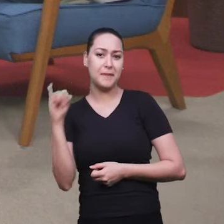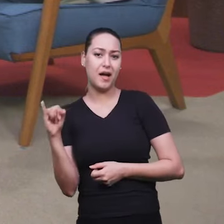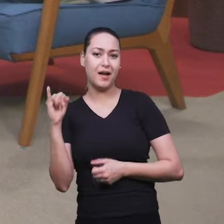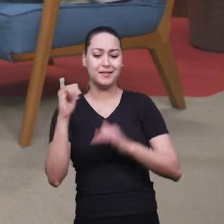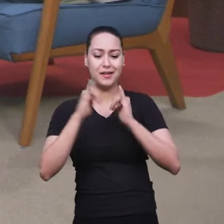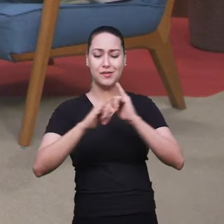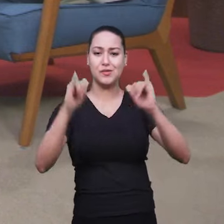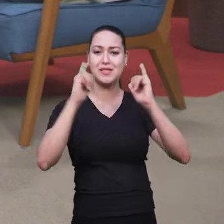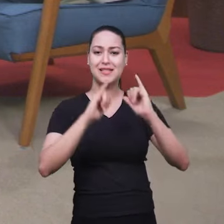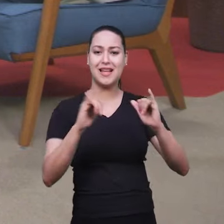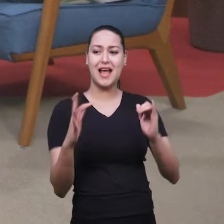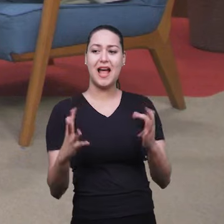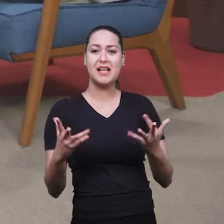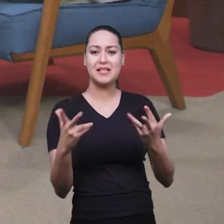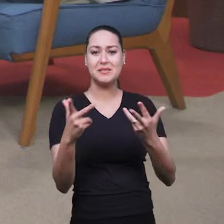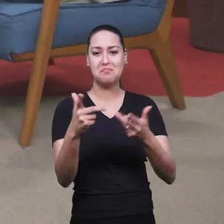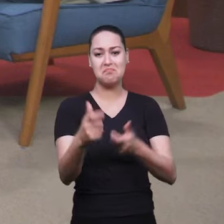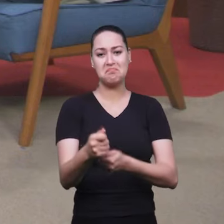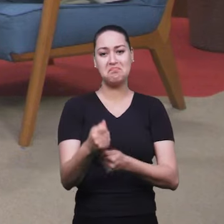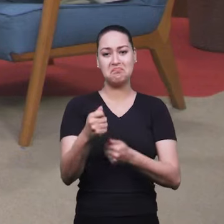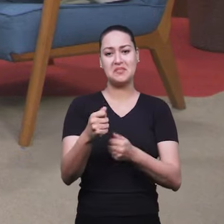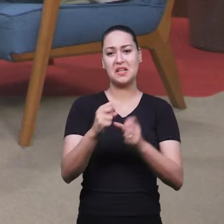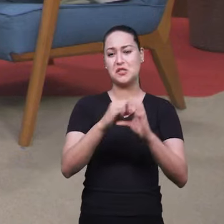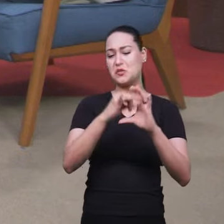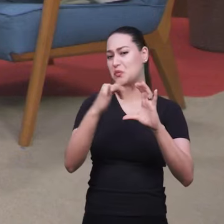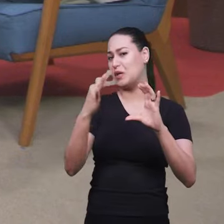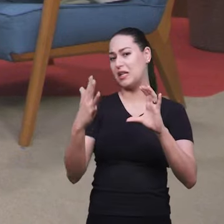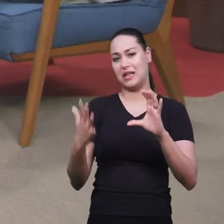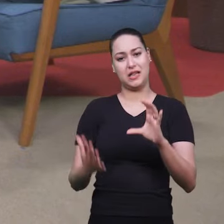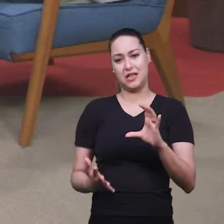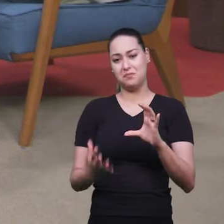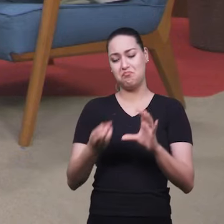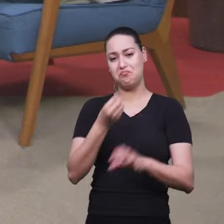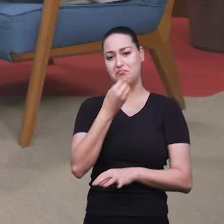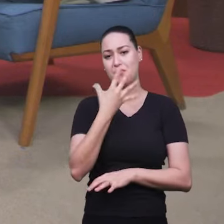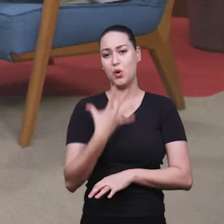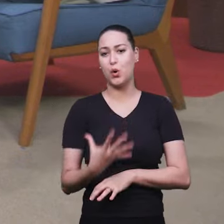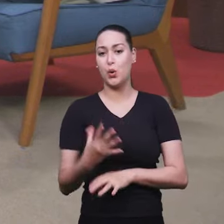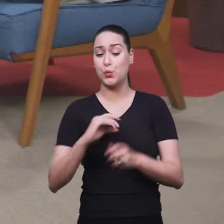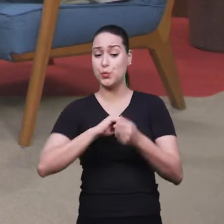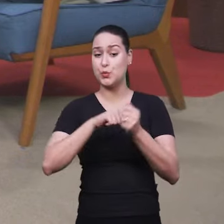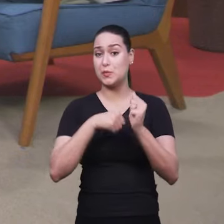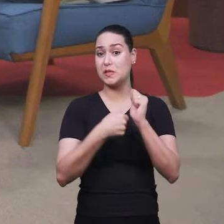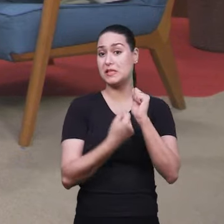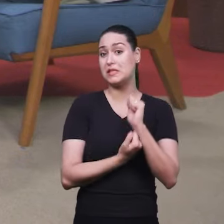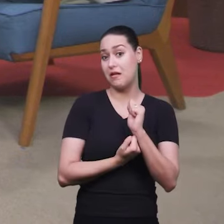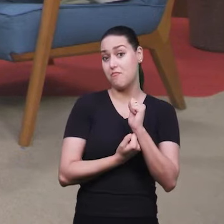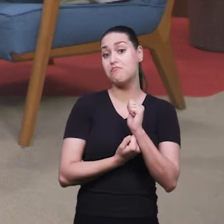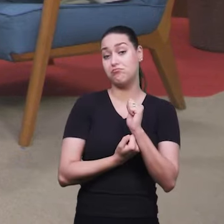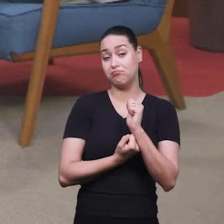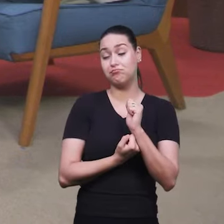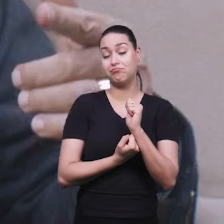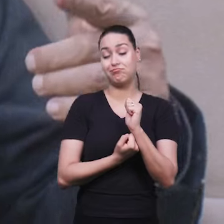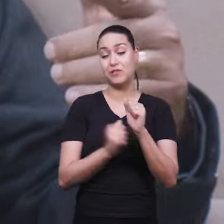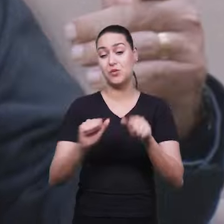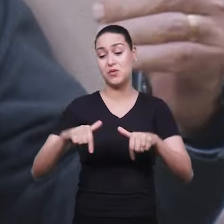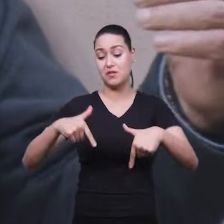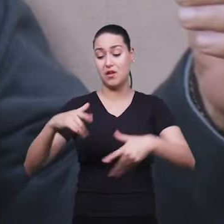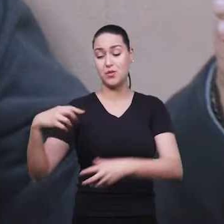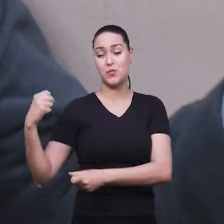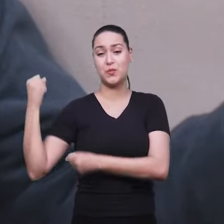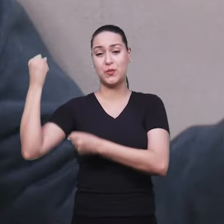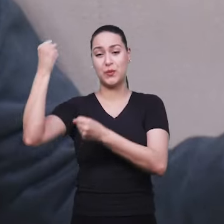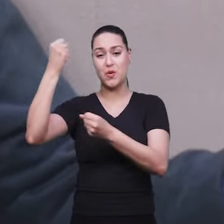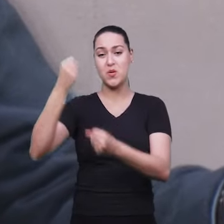as virtudes, as qualidades, os mistérios, os